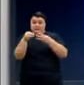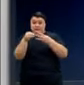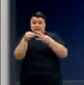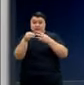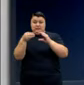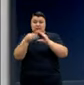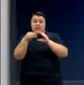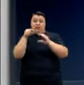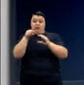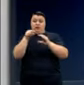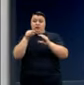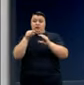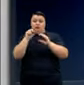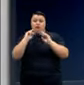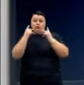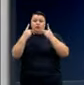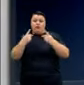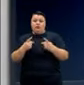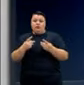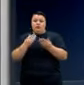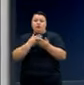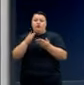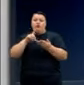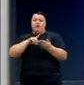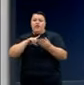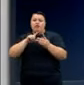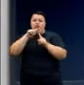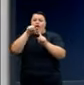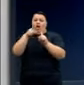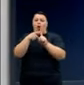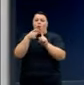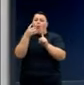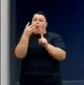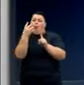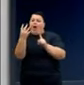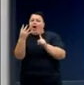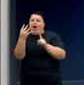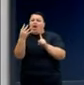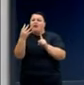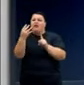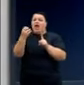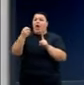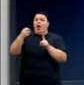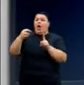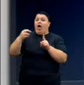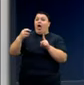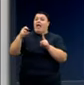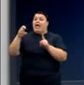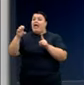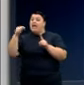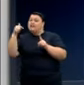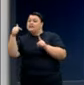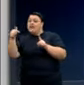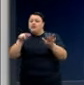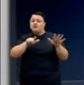a 4ª e 7ª semana de gestação. Então, vamos seguir.